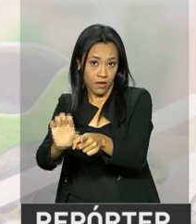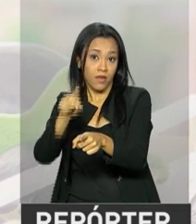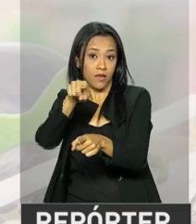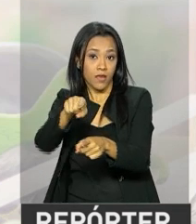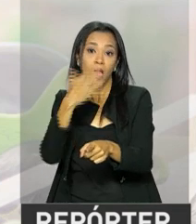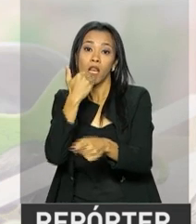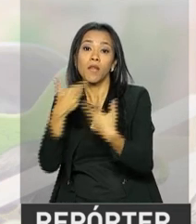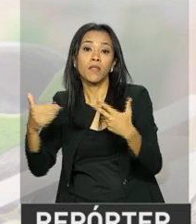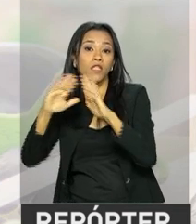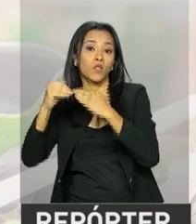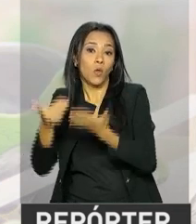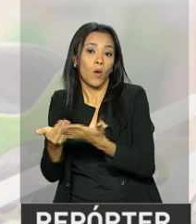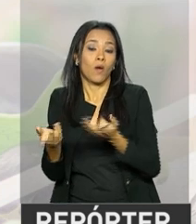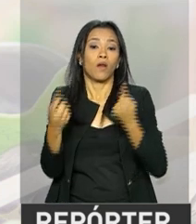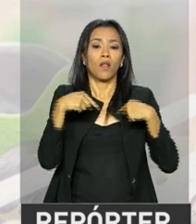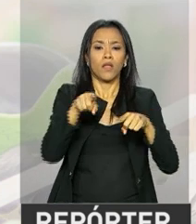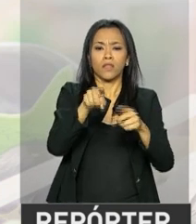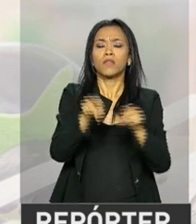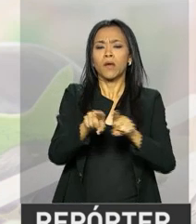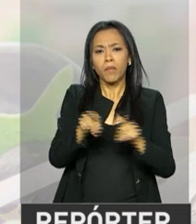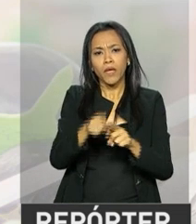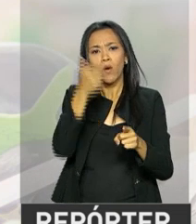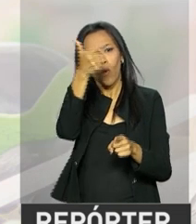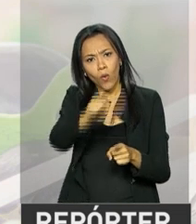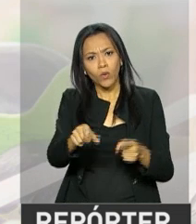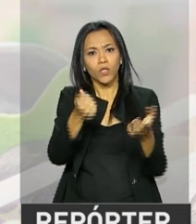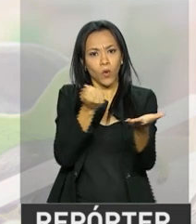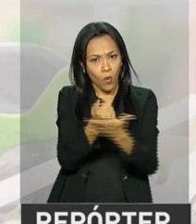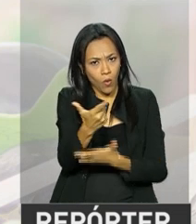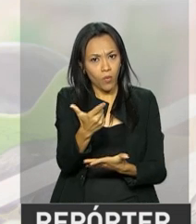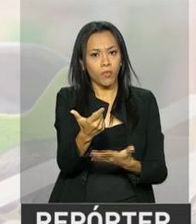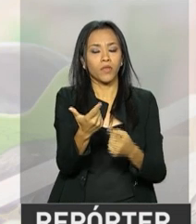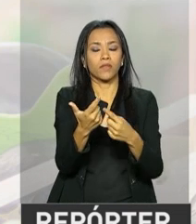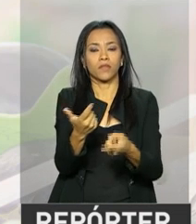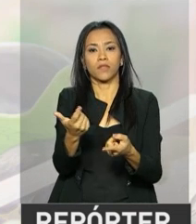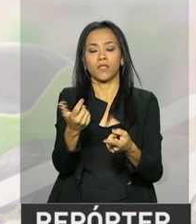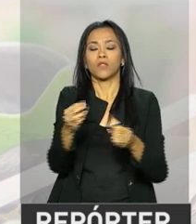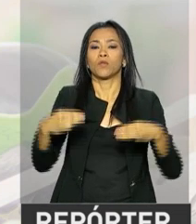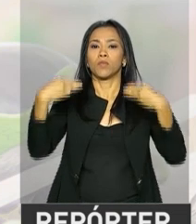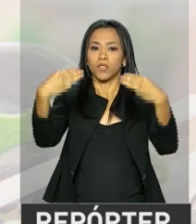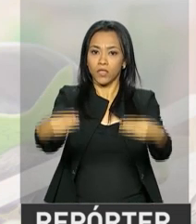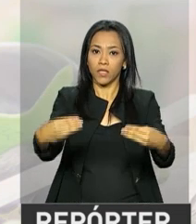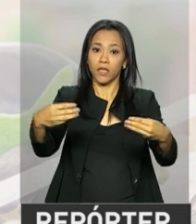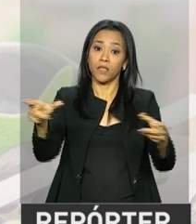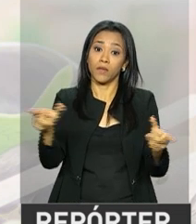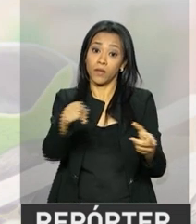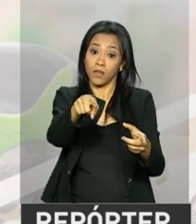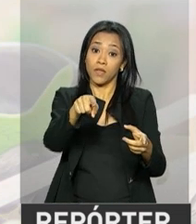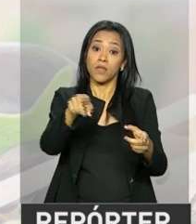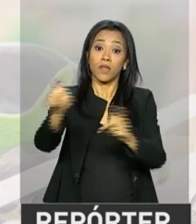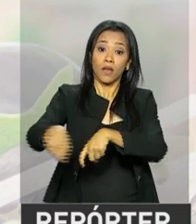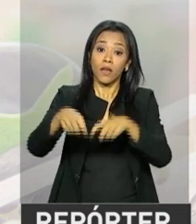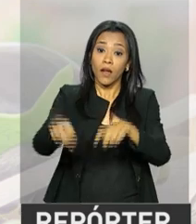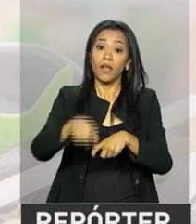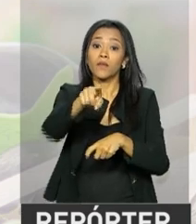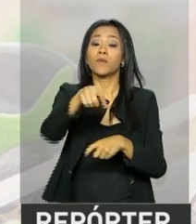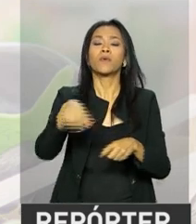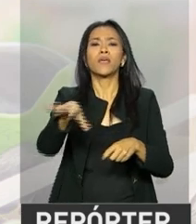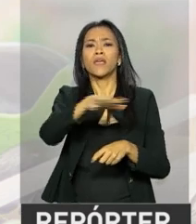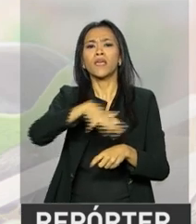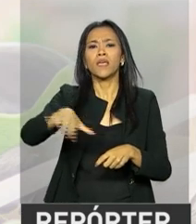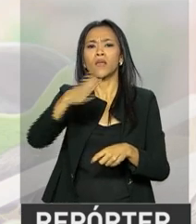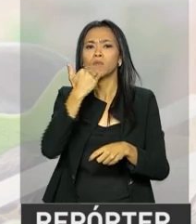penai sistemas de compras institucionais do ministério do Desenvolvimento Social e Agrário em que os produtos